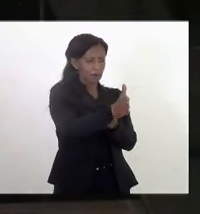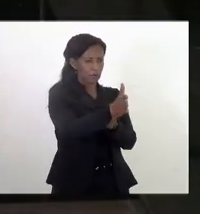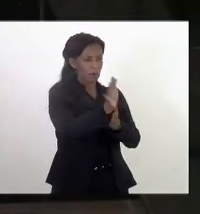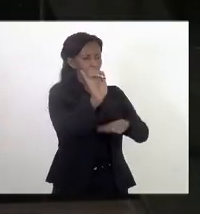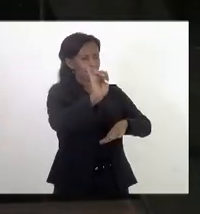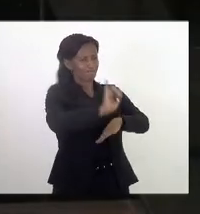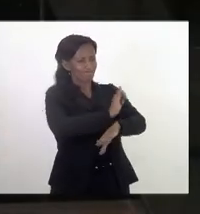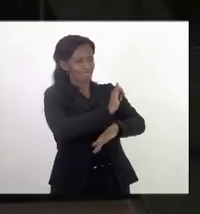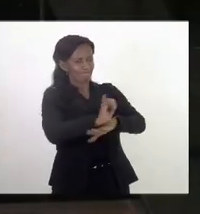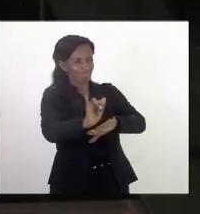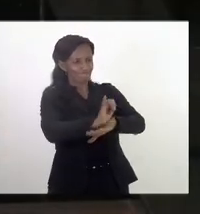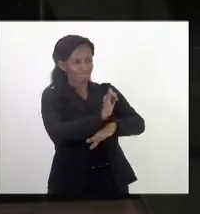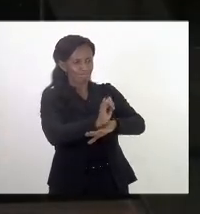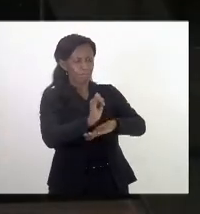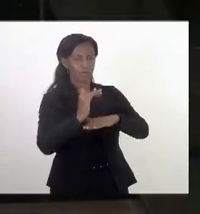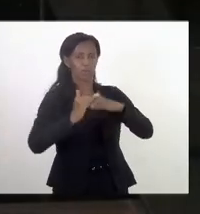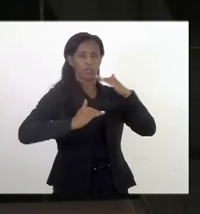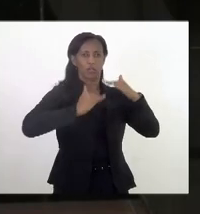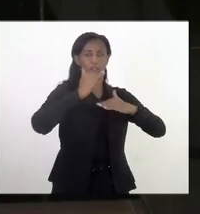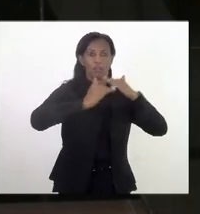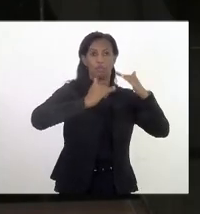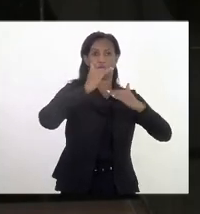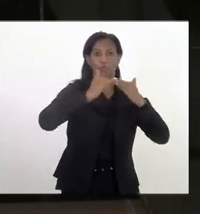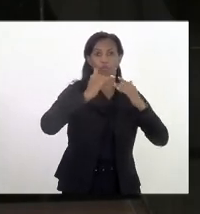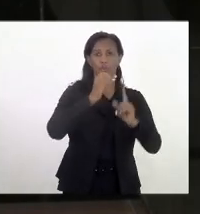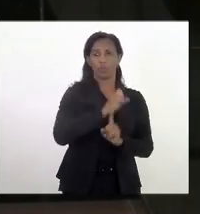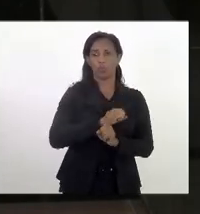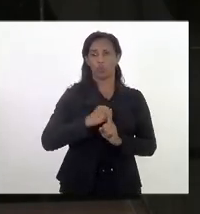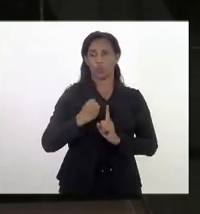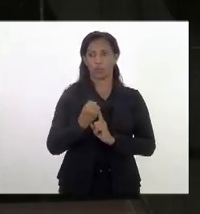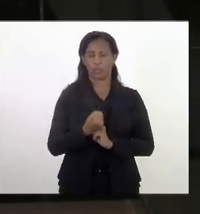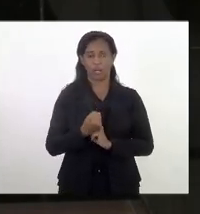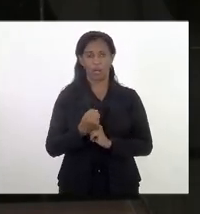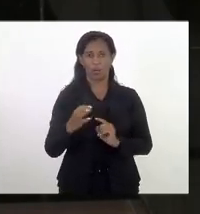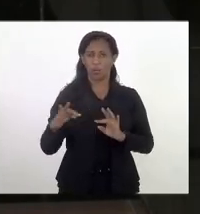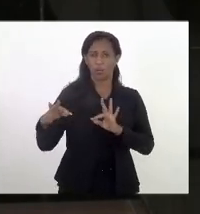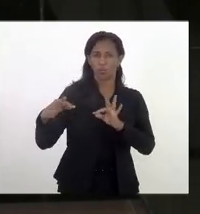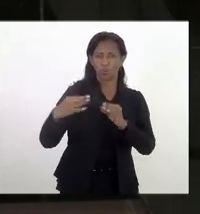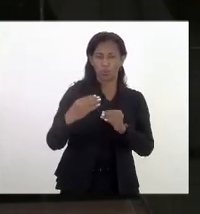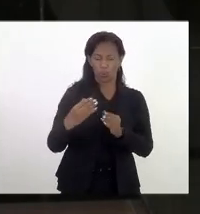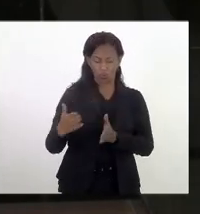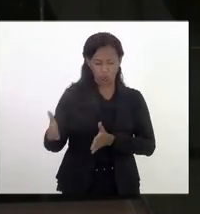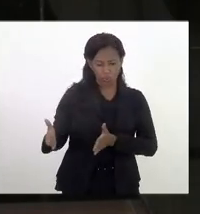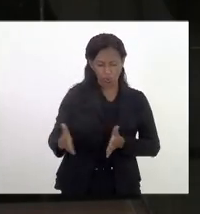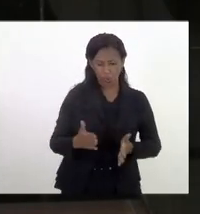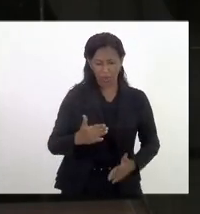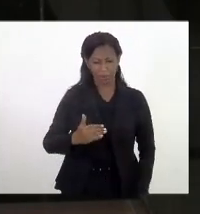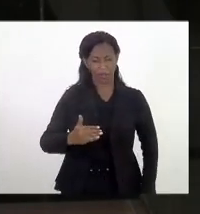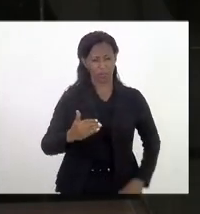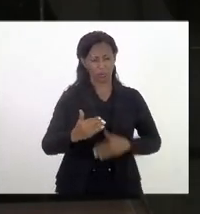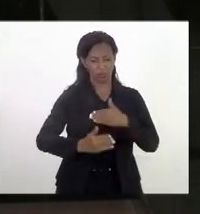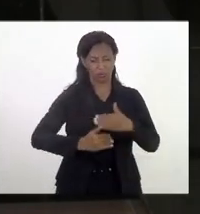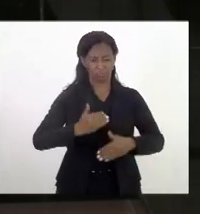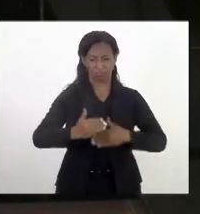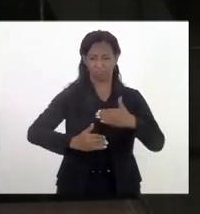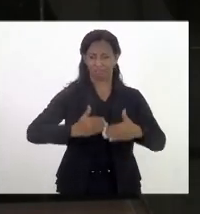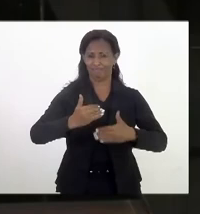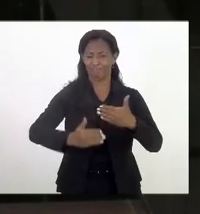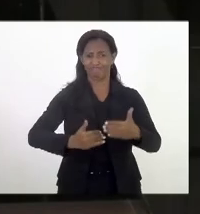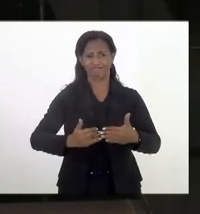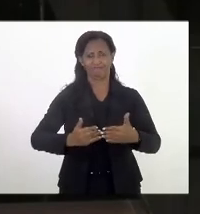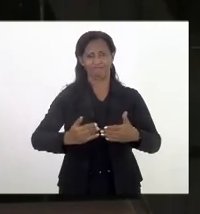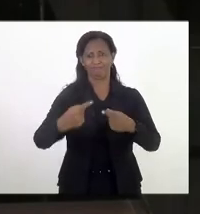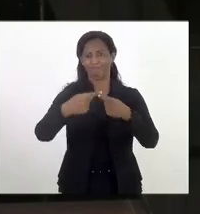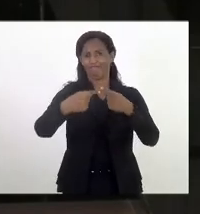estratégico, desenvolvimento econômico e social, todos os caminhos que forem percorridos não vão dar